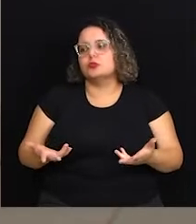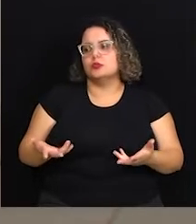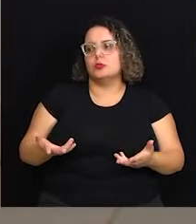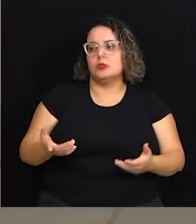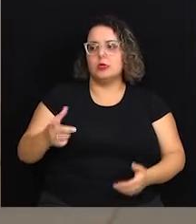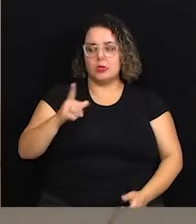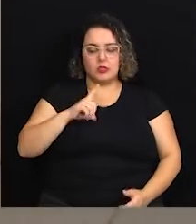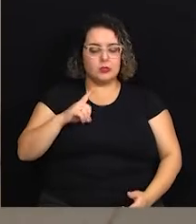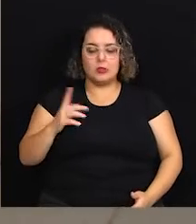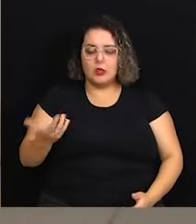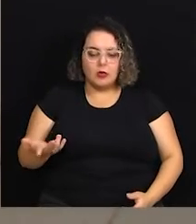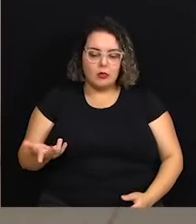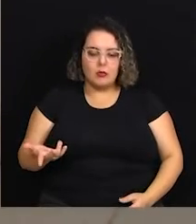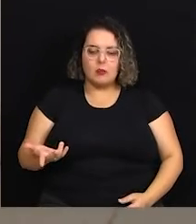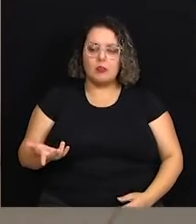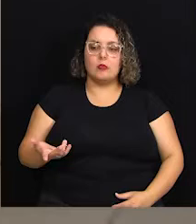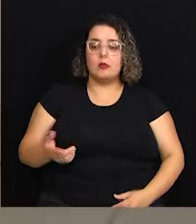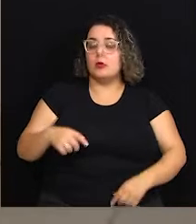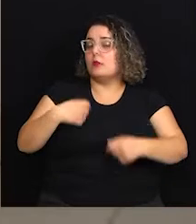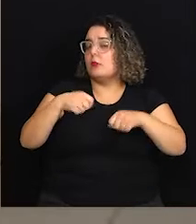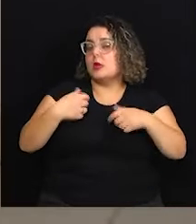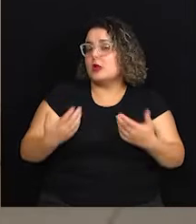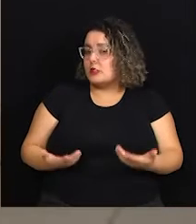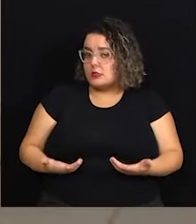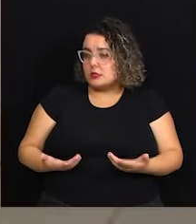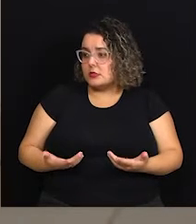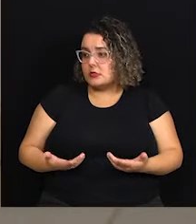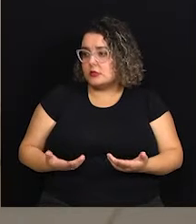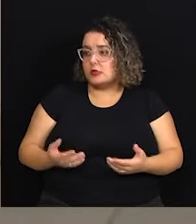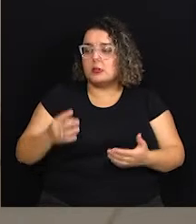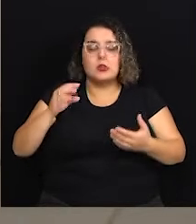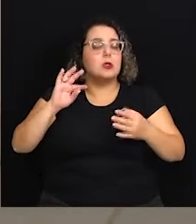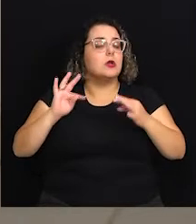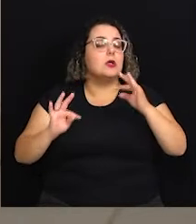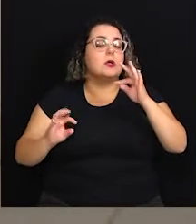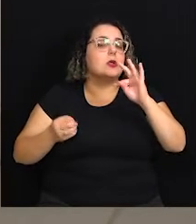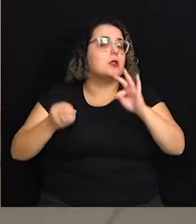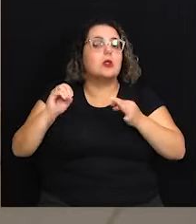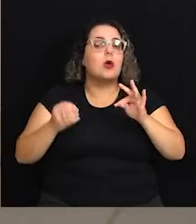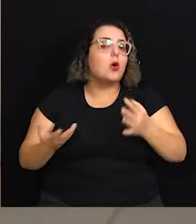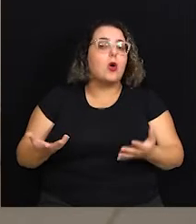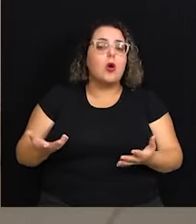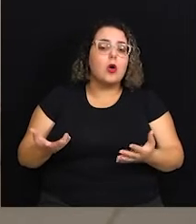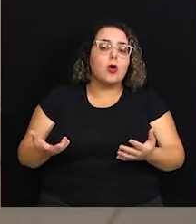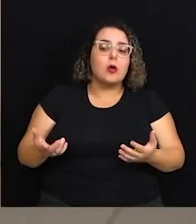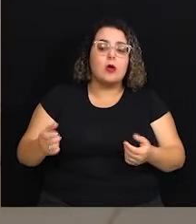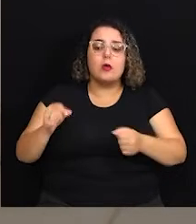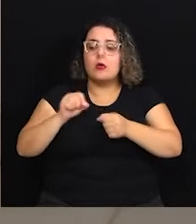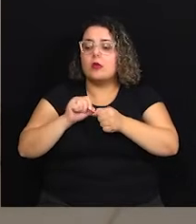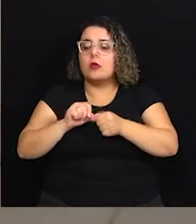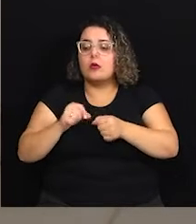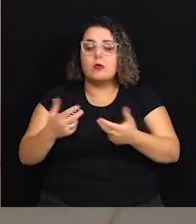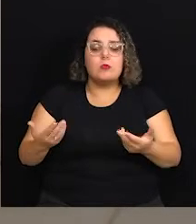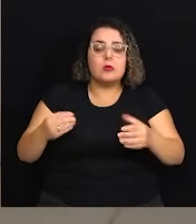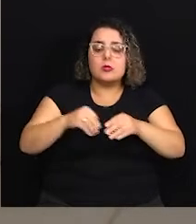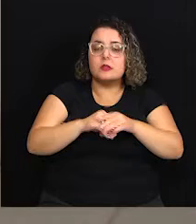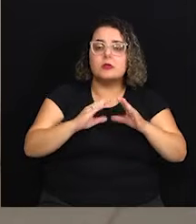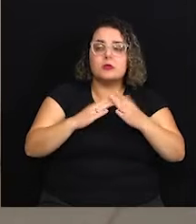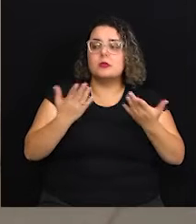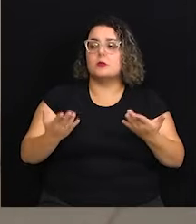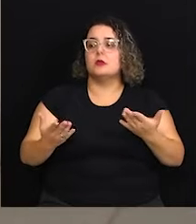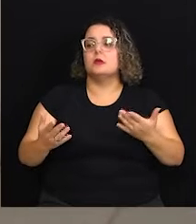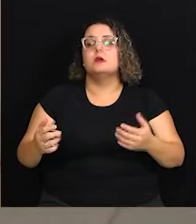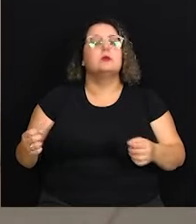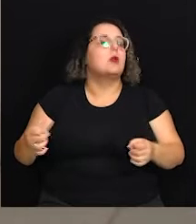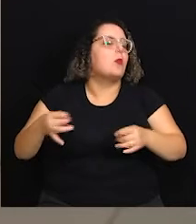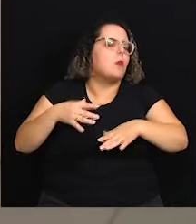nós temos, né? Que a gente precisa. A TO, como é que eu faço? Que é uma coisa que eu preciso de ajuda na casa. Elas estão